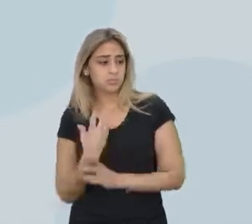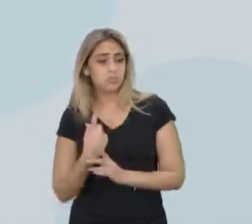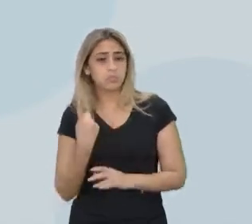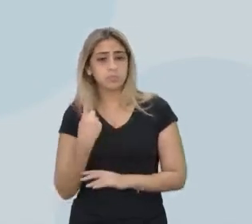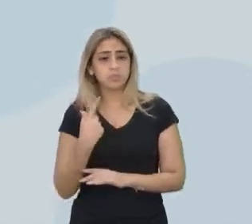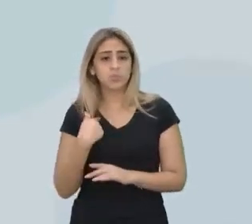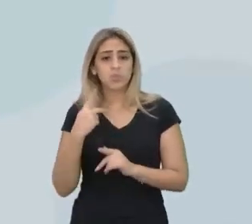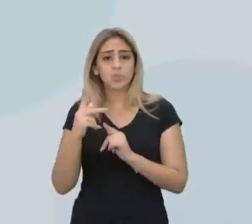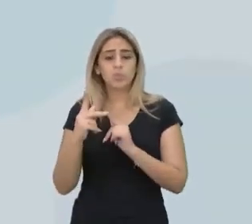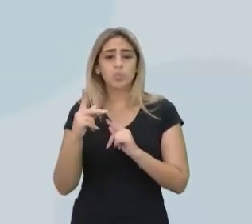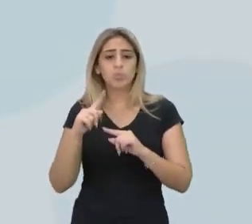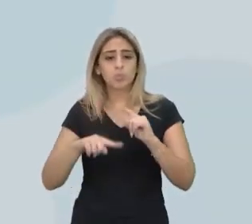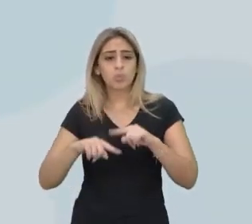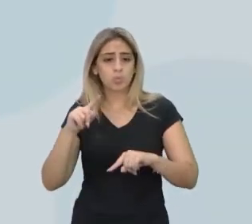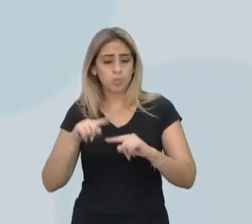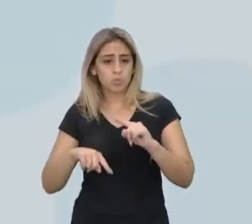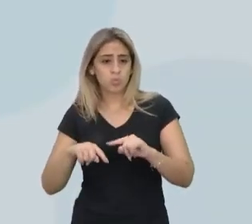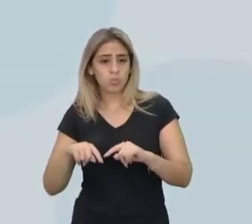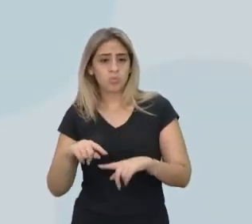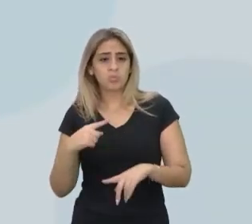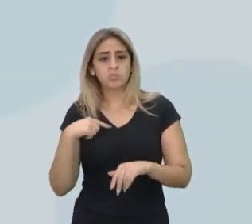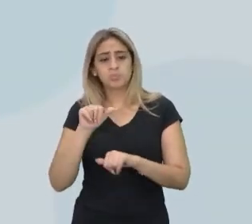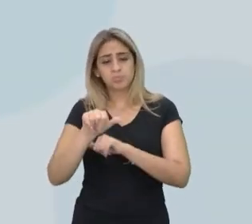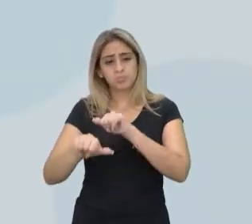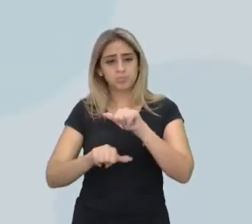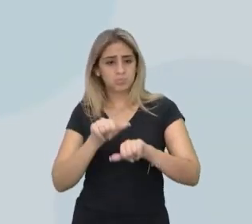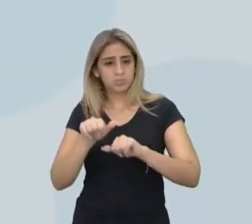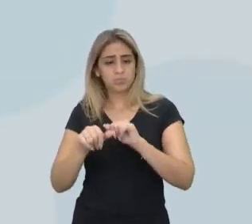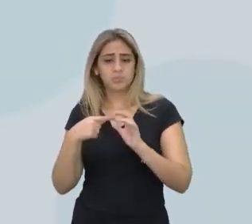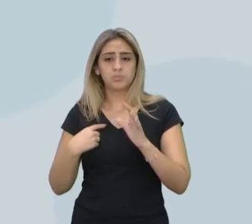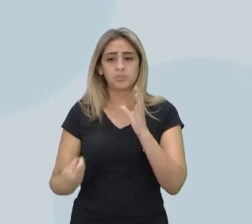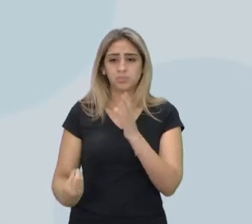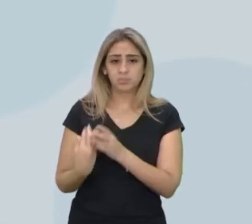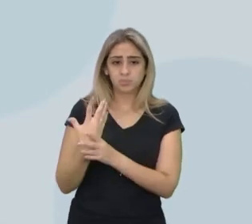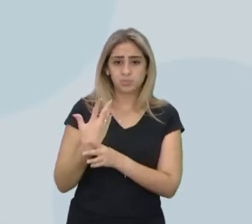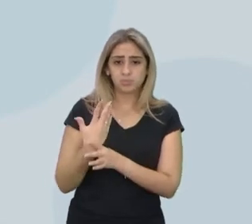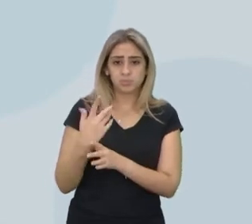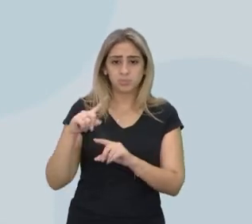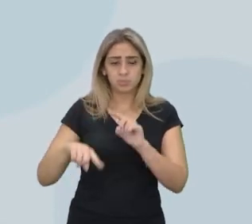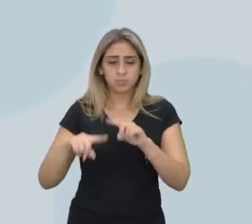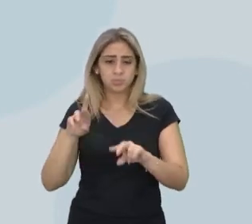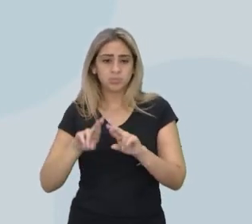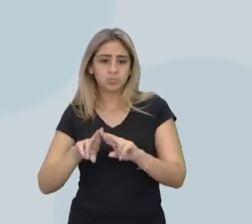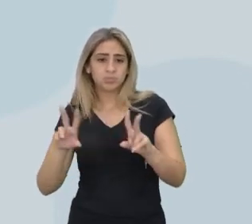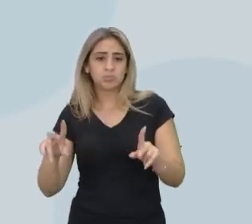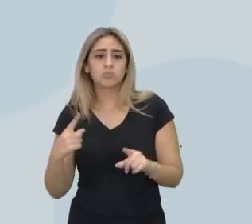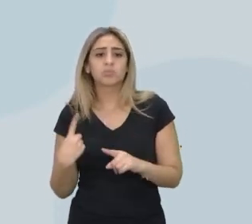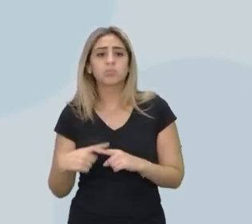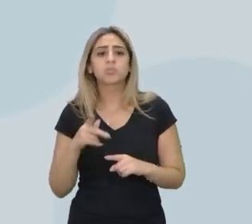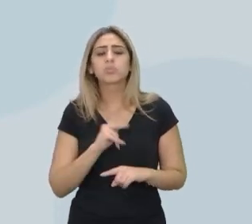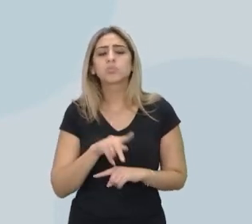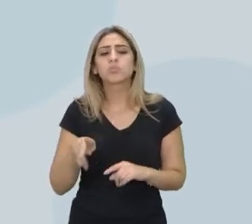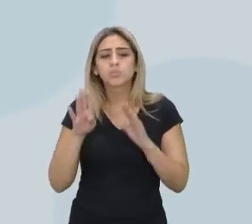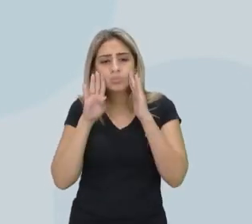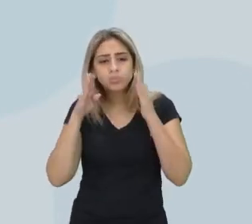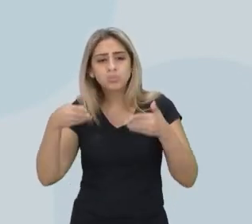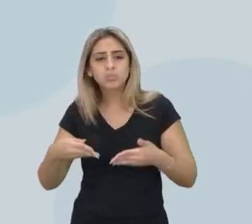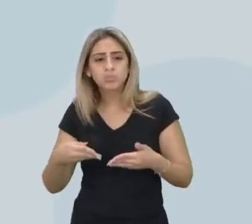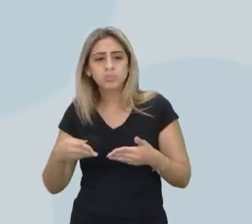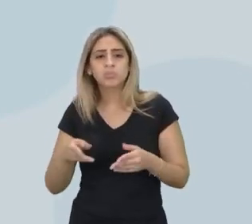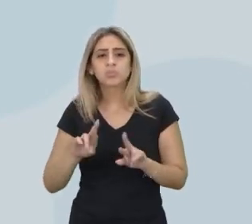o produto. Então, seria isso, é uma transformação que forma um produto diferente. Por que a Pro está focando nessa